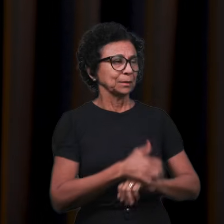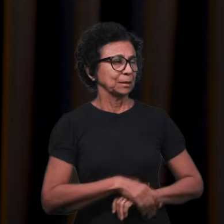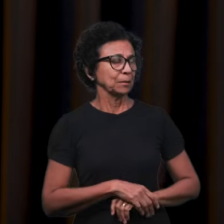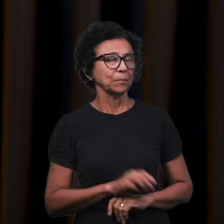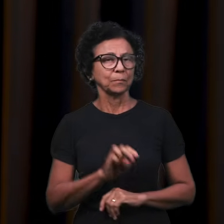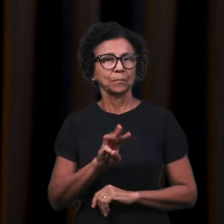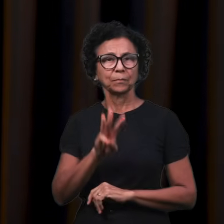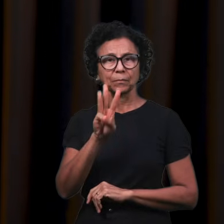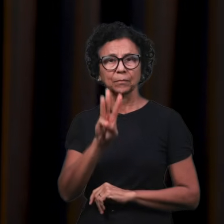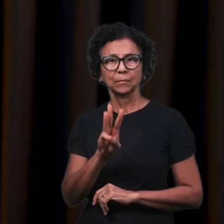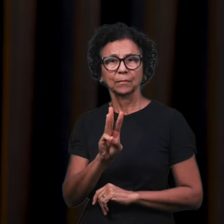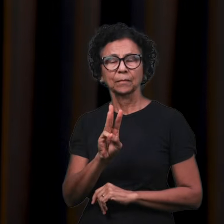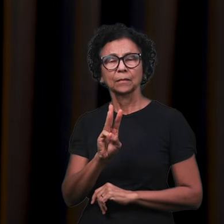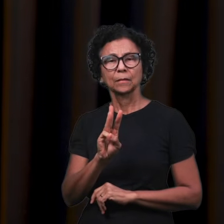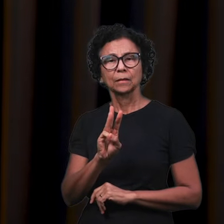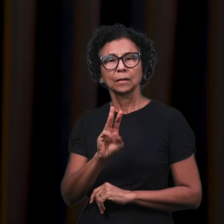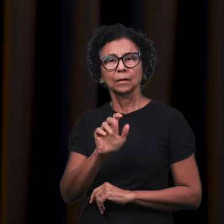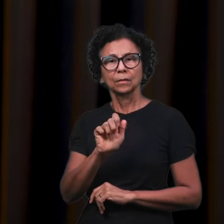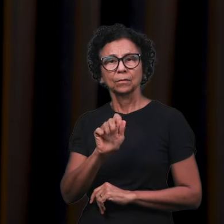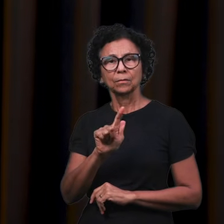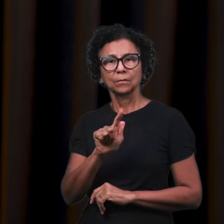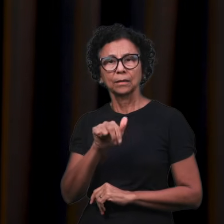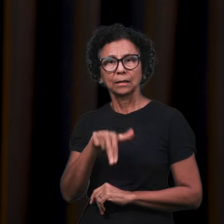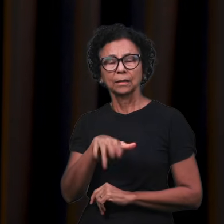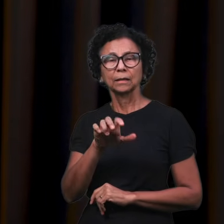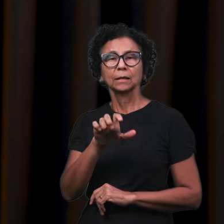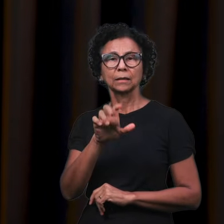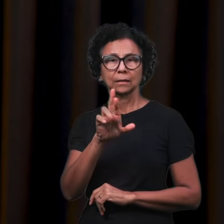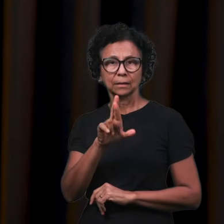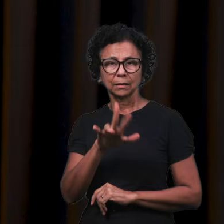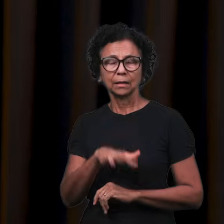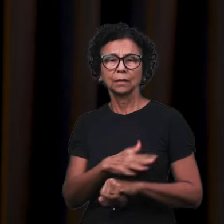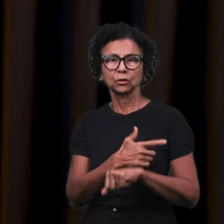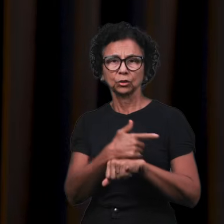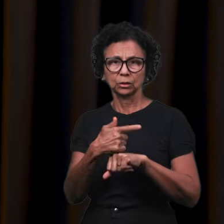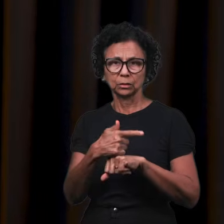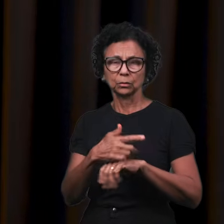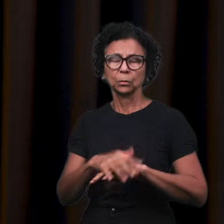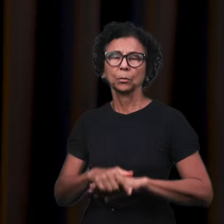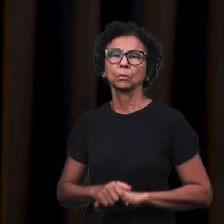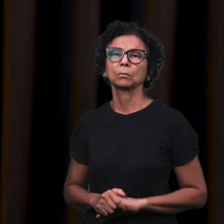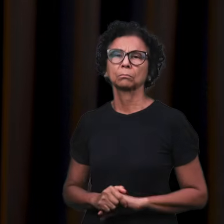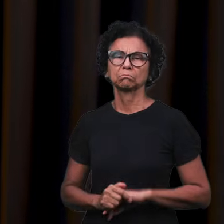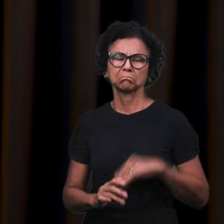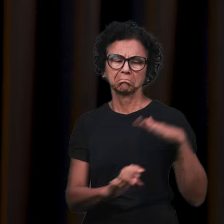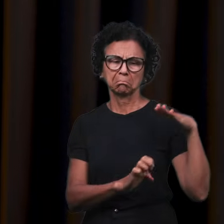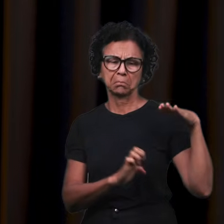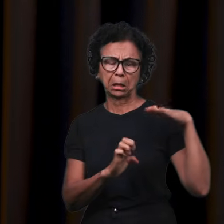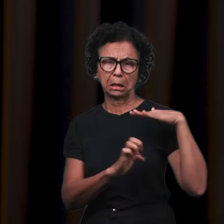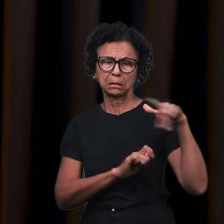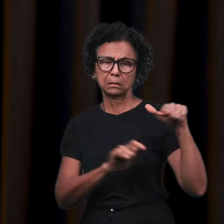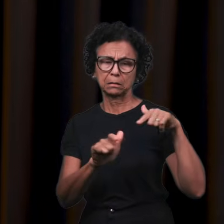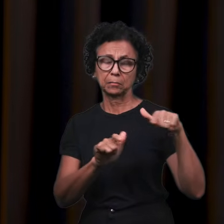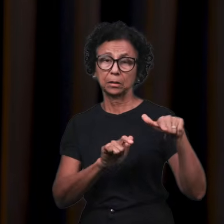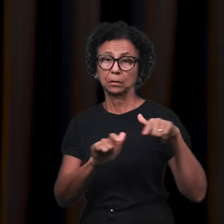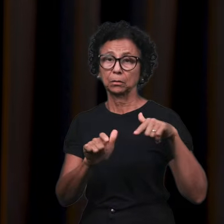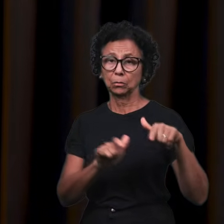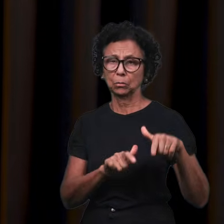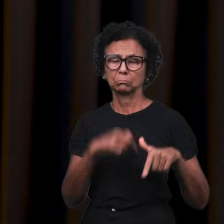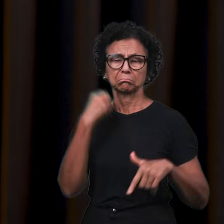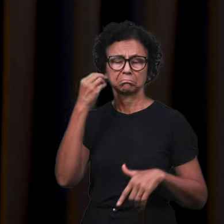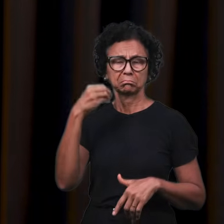presente. Wagner, gestor, já foi gestor, né? É gestor, trabalhou já em grandes empresas, tem uma